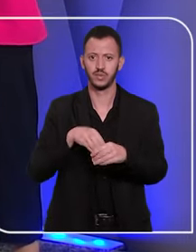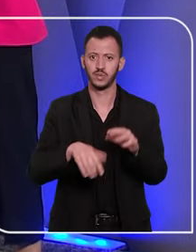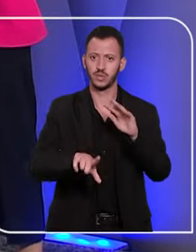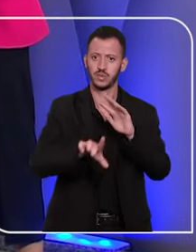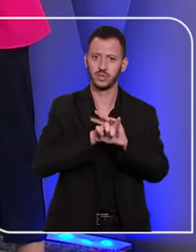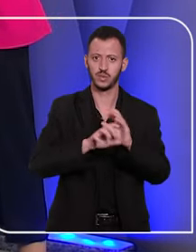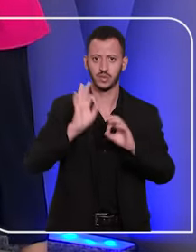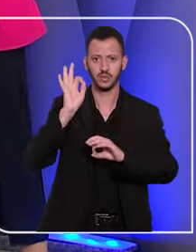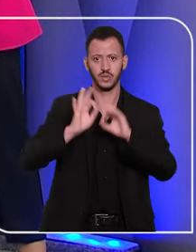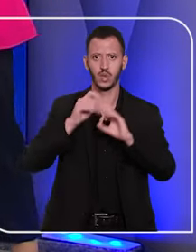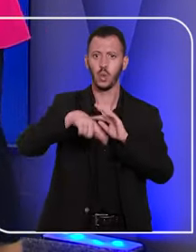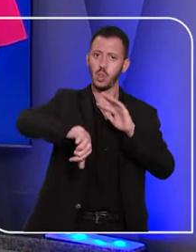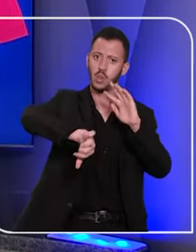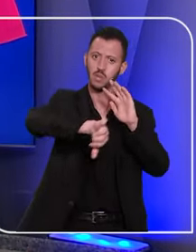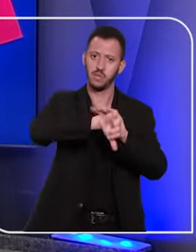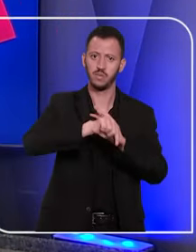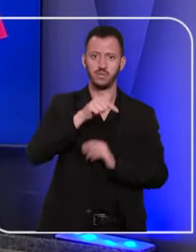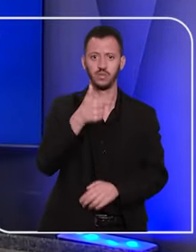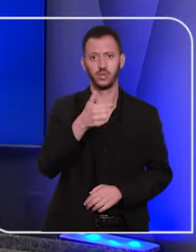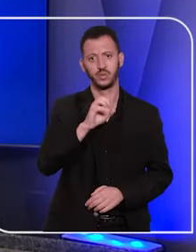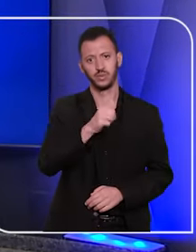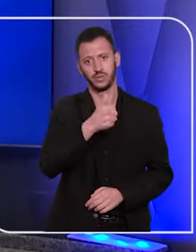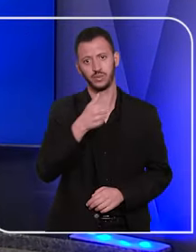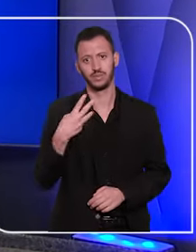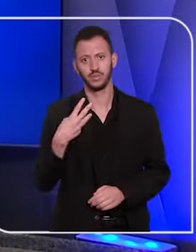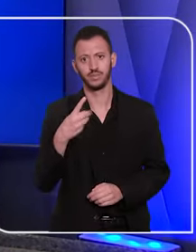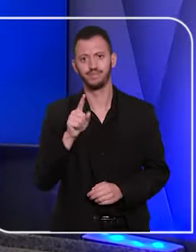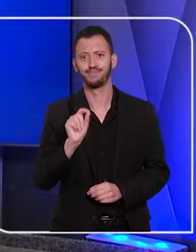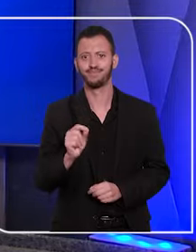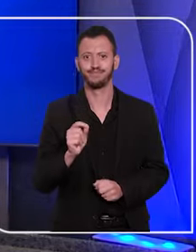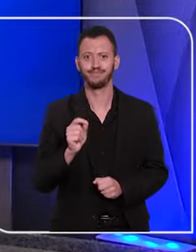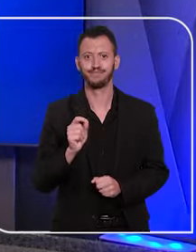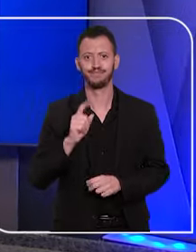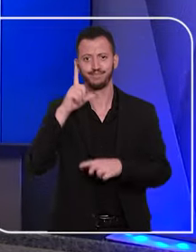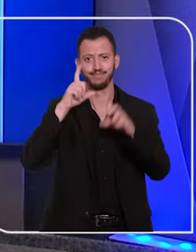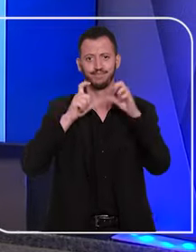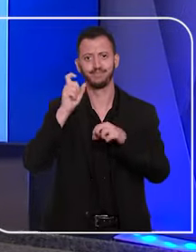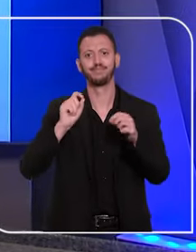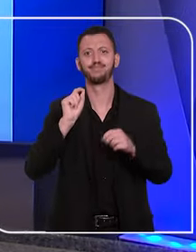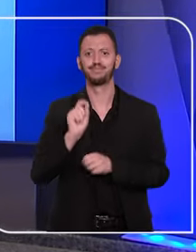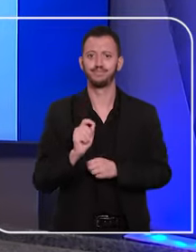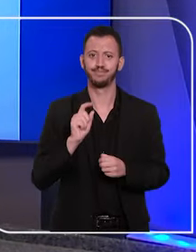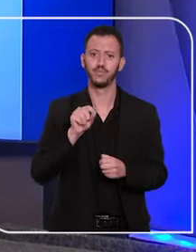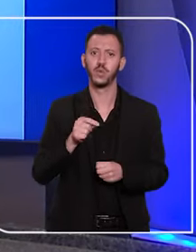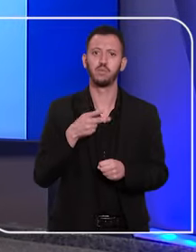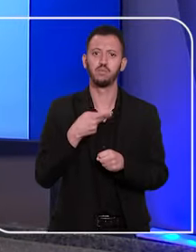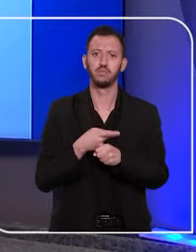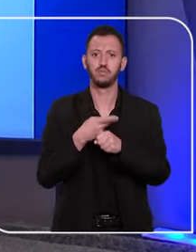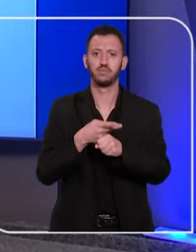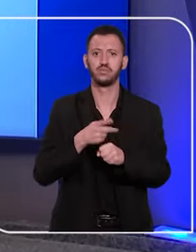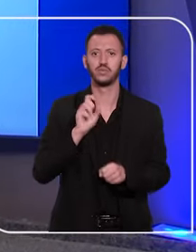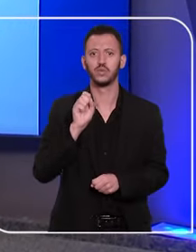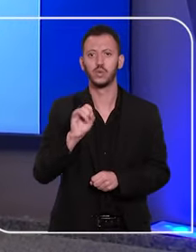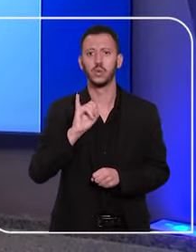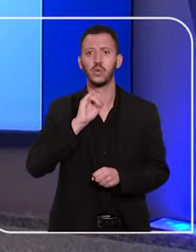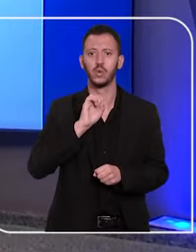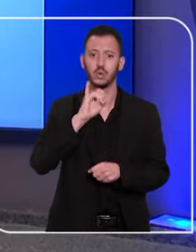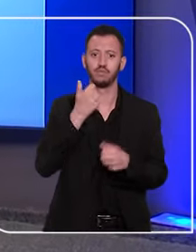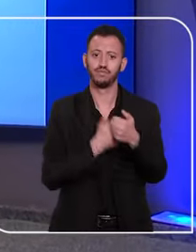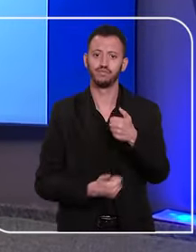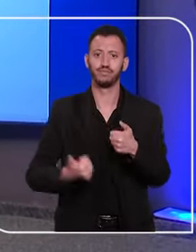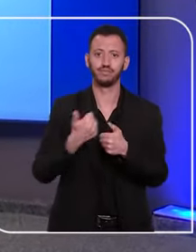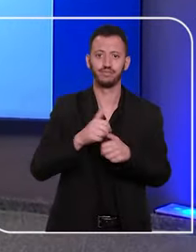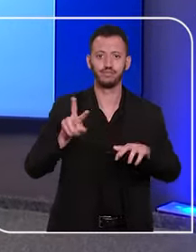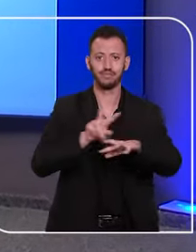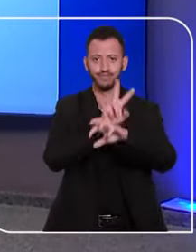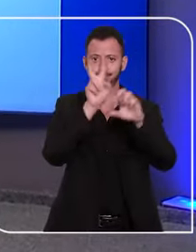letra da Lei das organizações criminosas de 2013 a expressão izada é colaboração premiada que